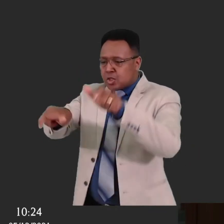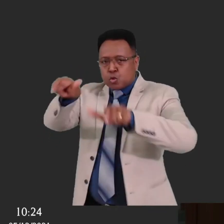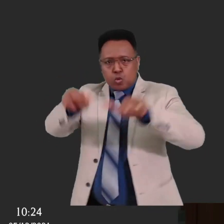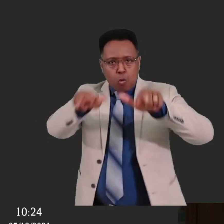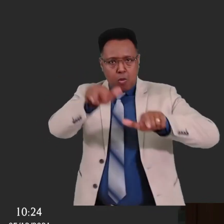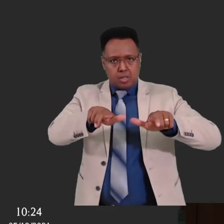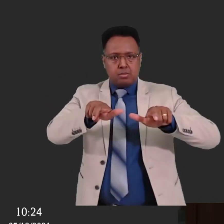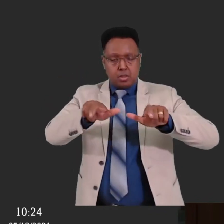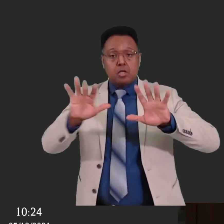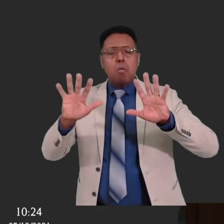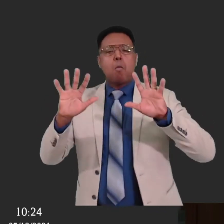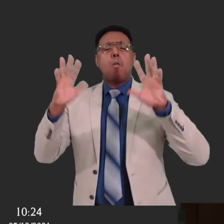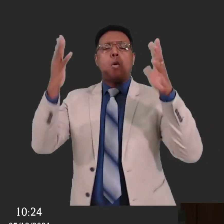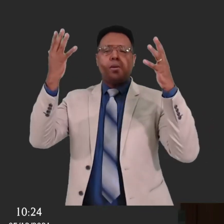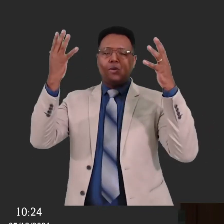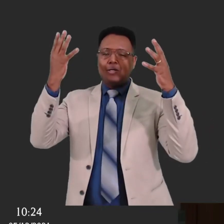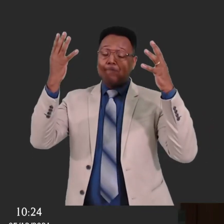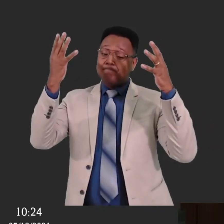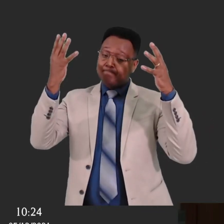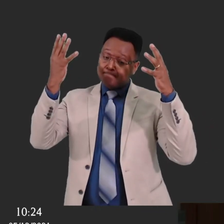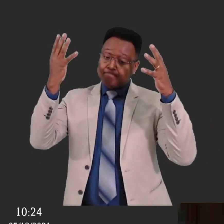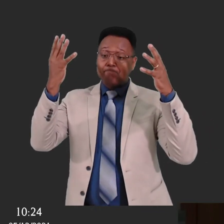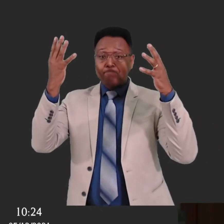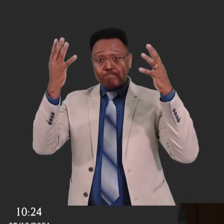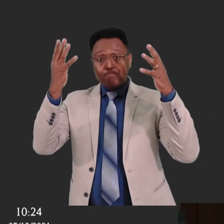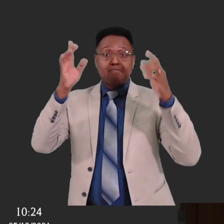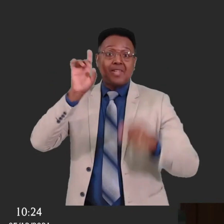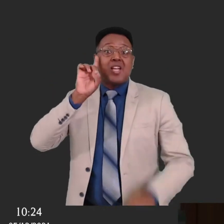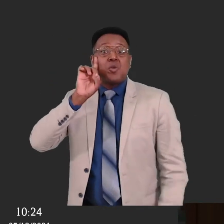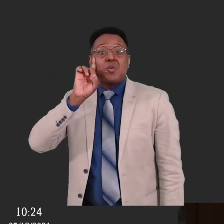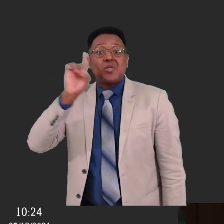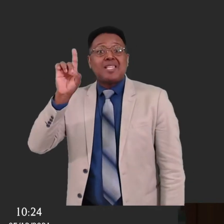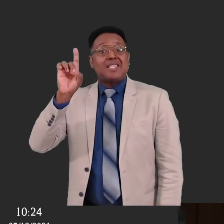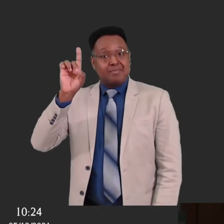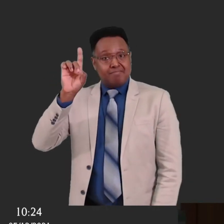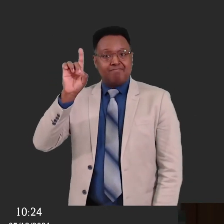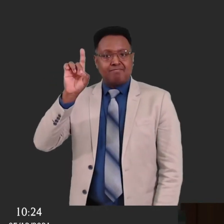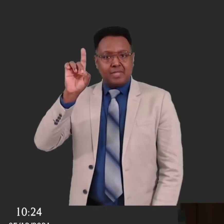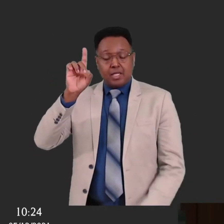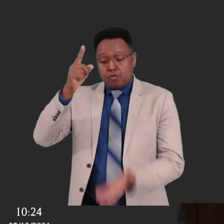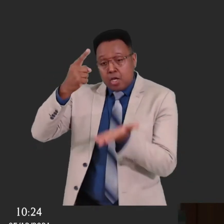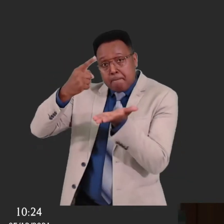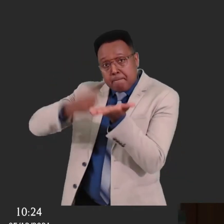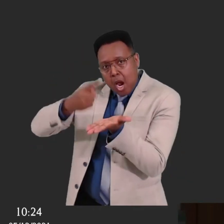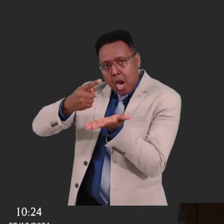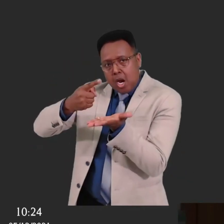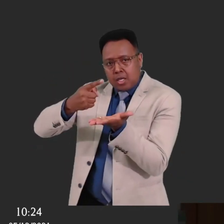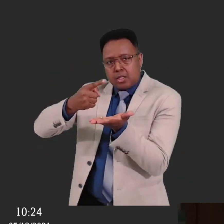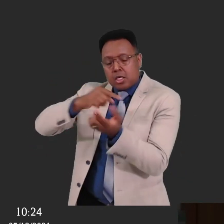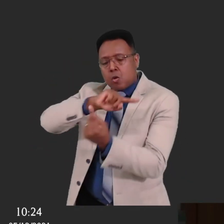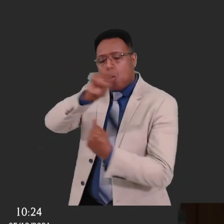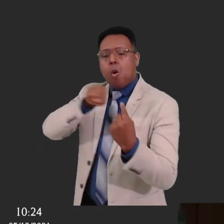é uma data que, na verdade, ela tem uma origem diferente. É puramente voltada